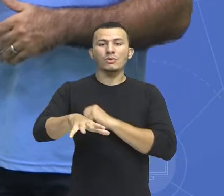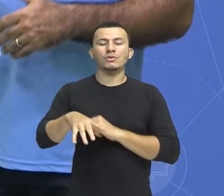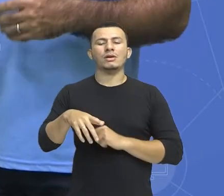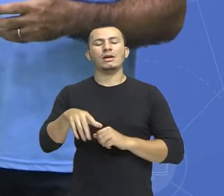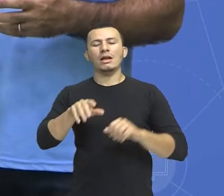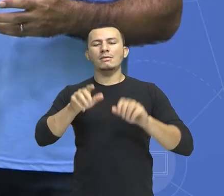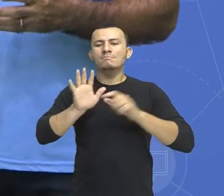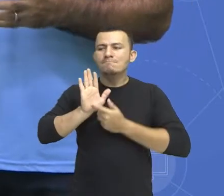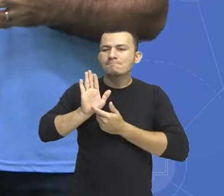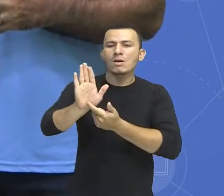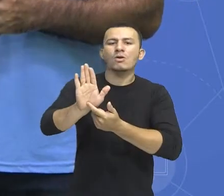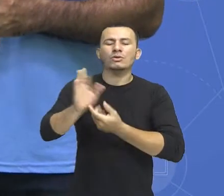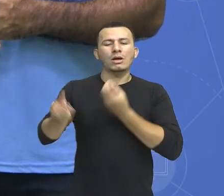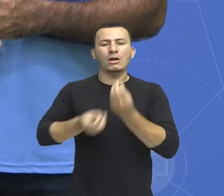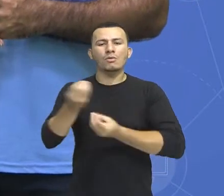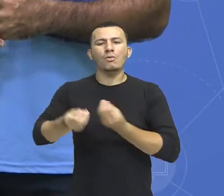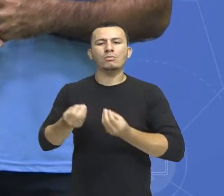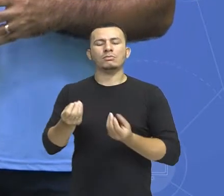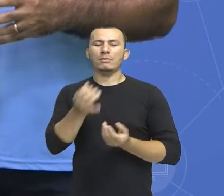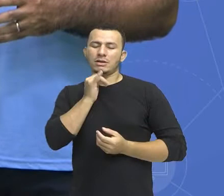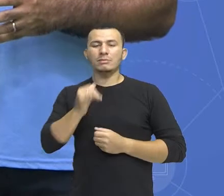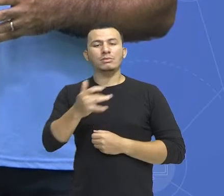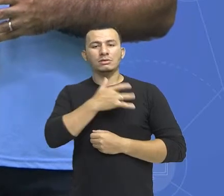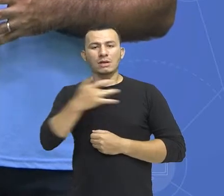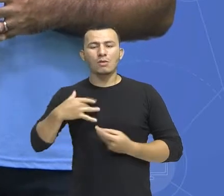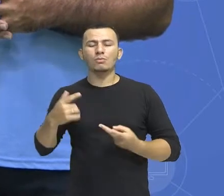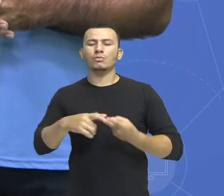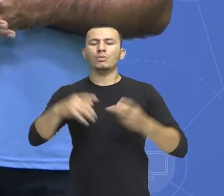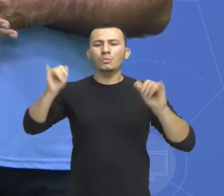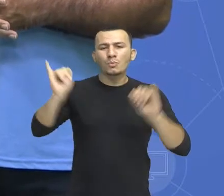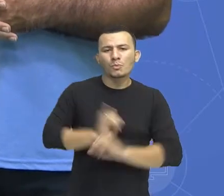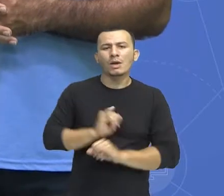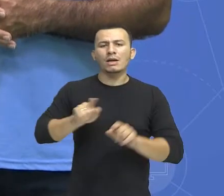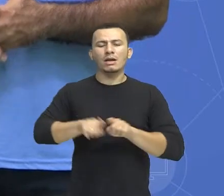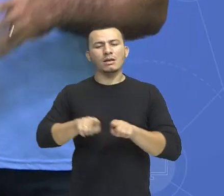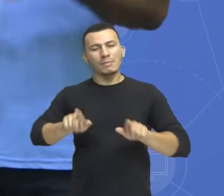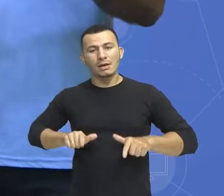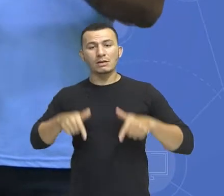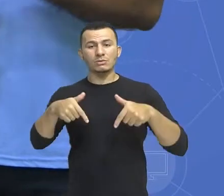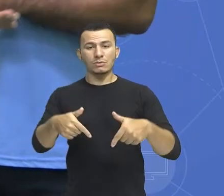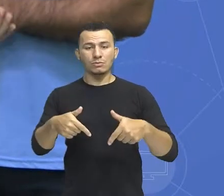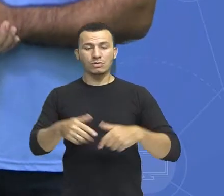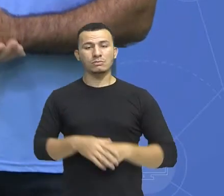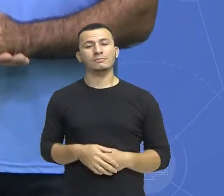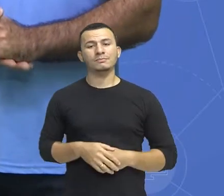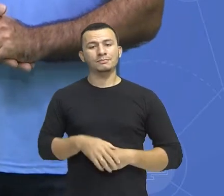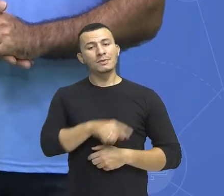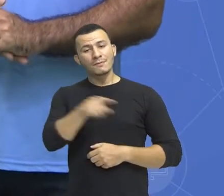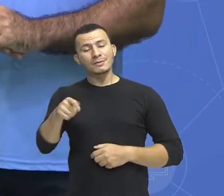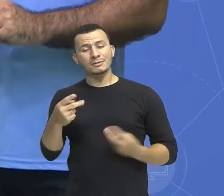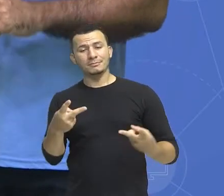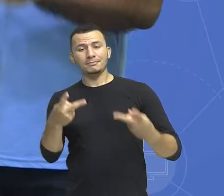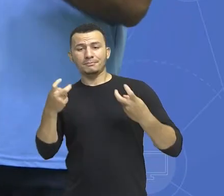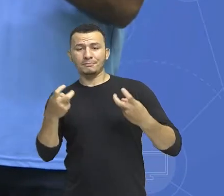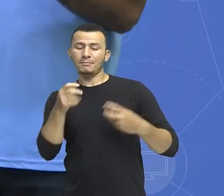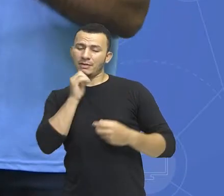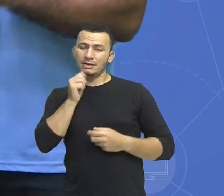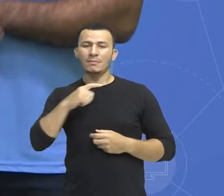estética associada a ideias de saúde, magreza e atitude. Então é só você observar,